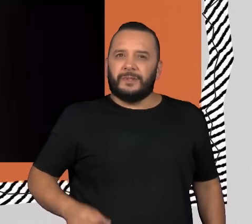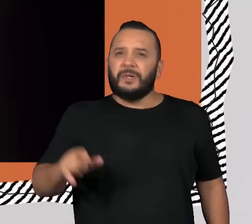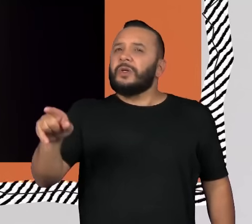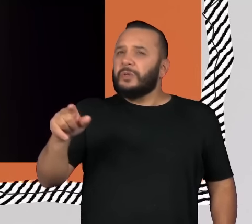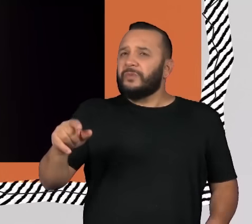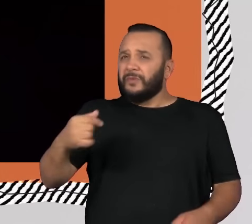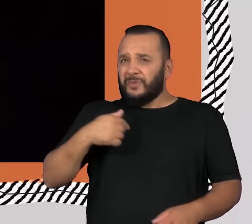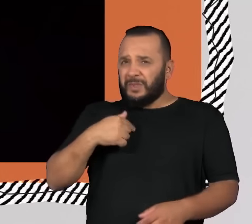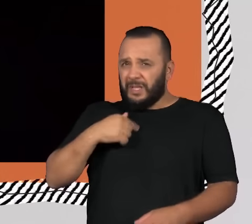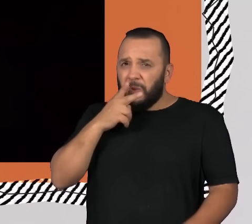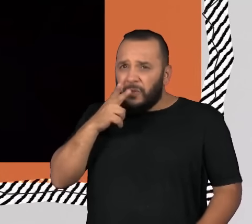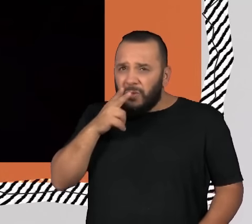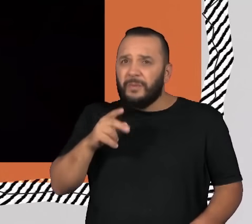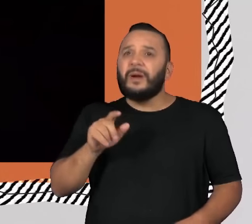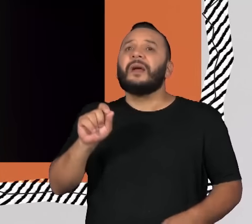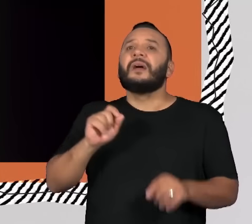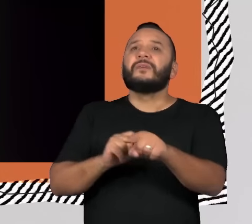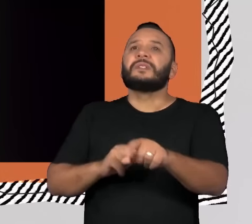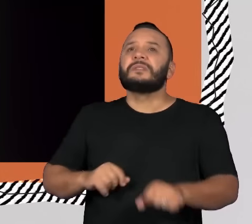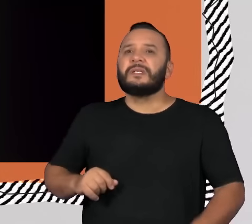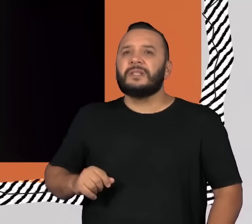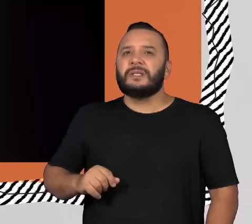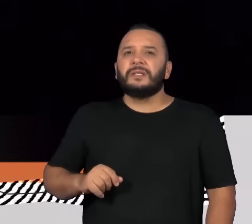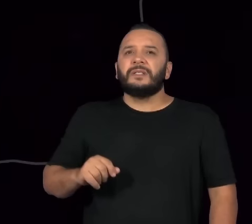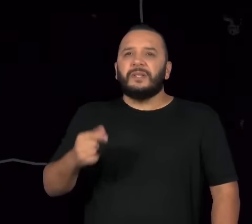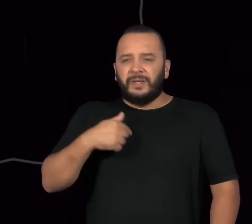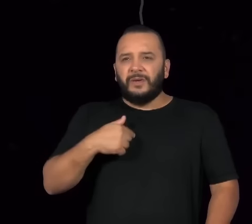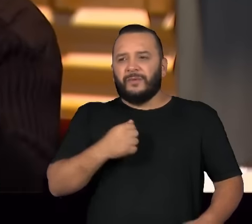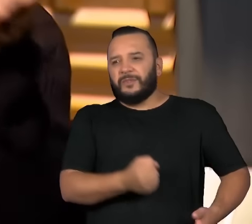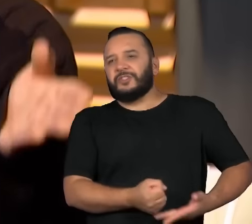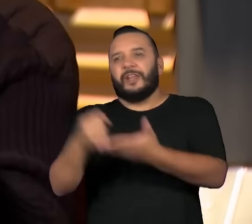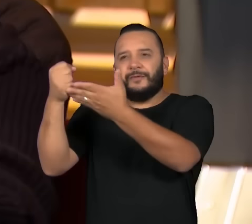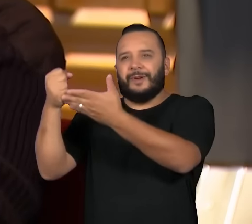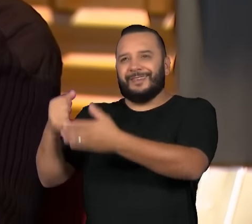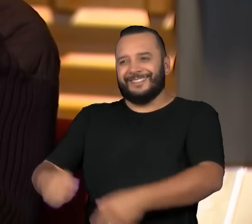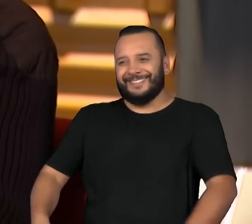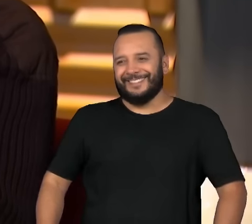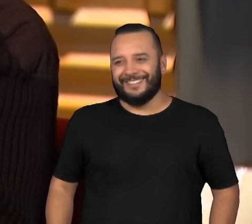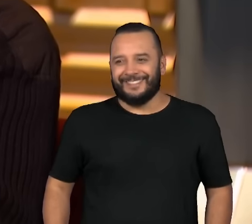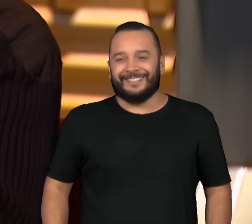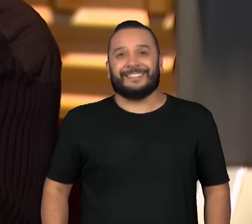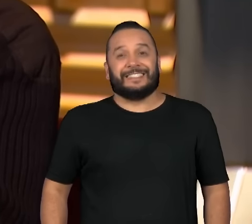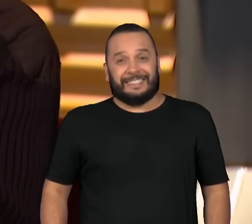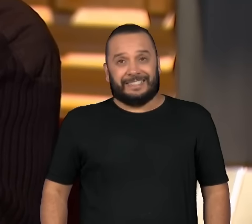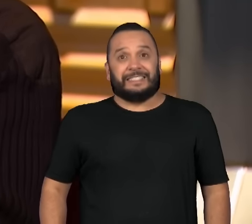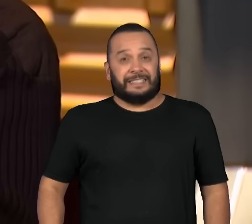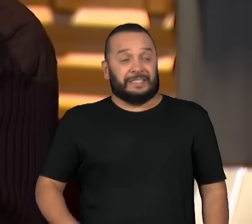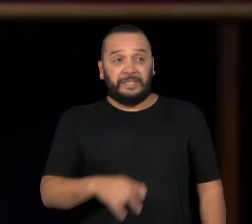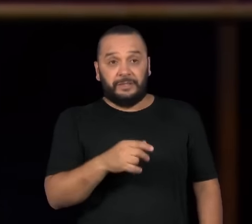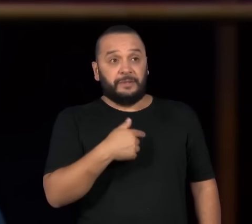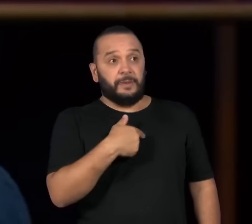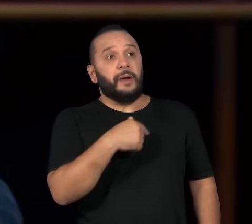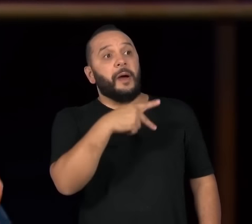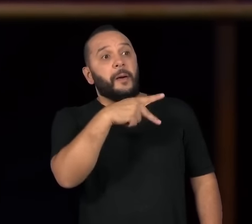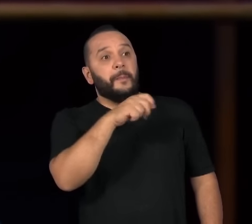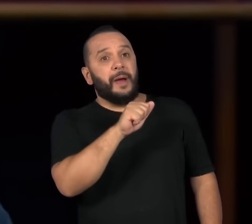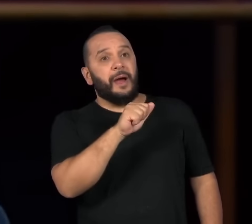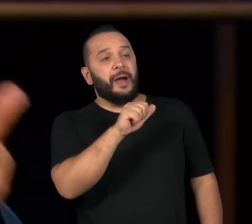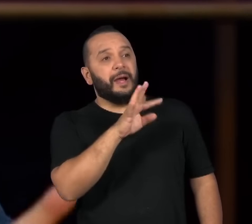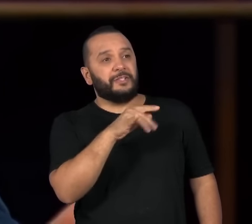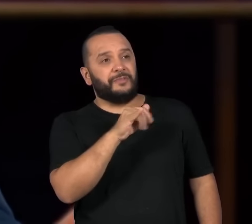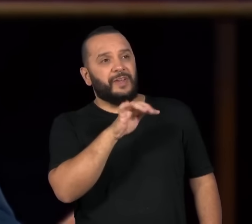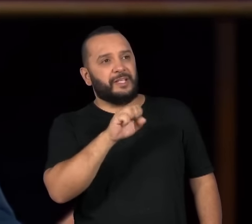Mind if I smoke? Who are you? I came to take you. E a gente vai fazer o Pat Fest, né? Sim. O 2. Vamos falar, Pat Fest agora em